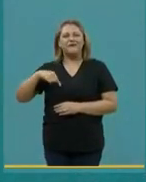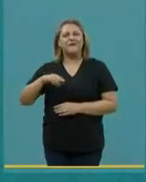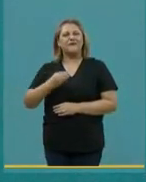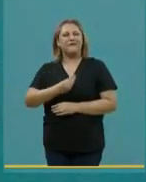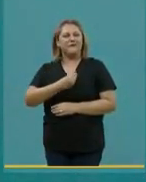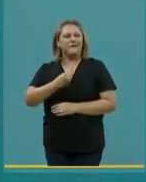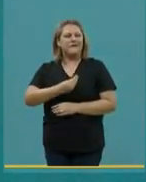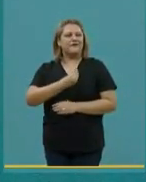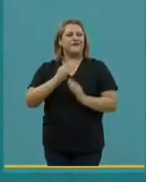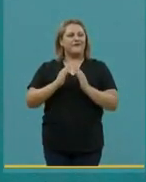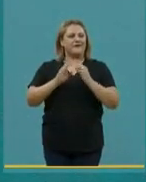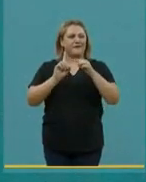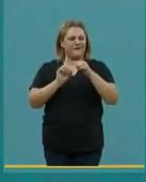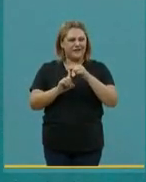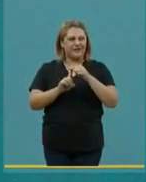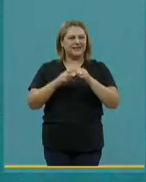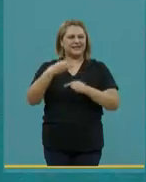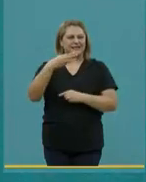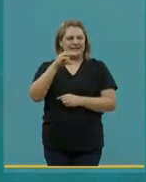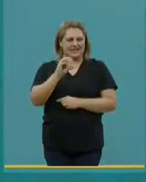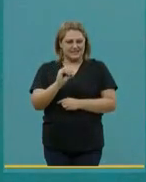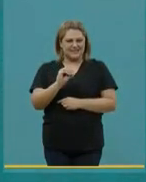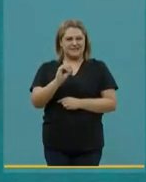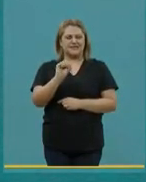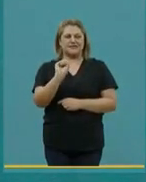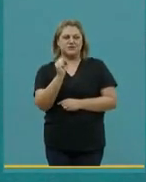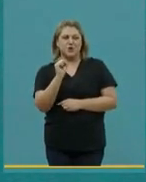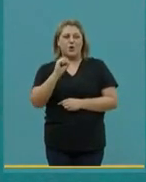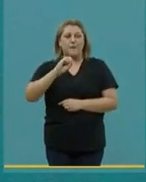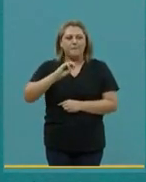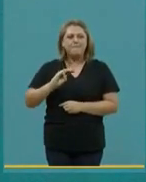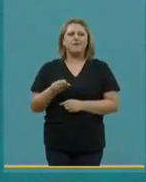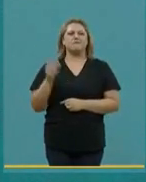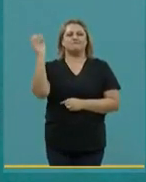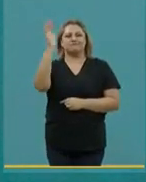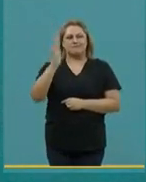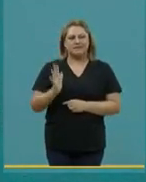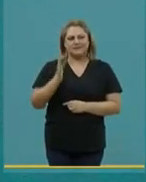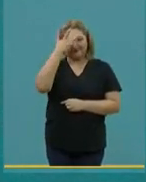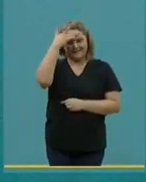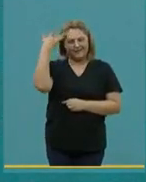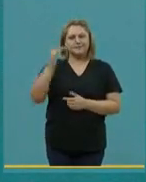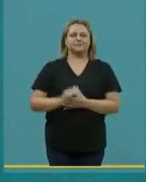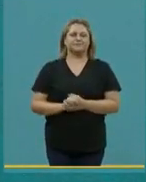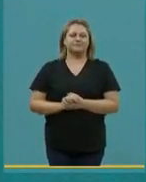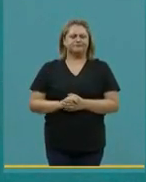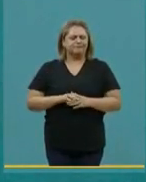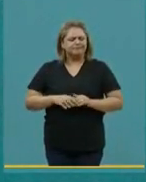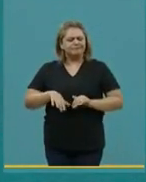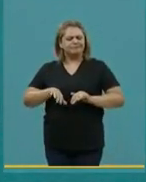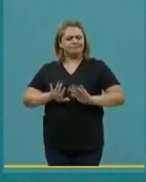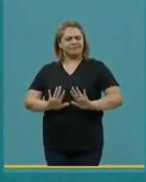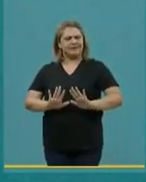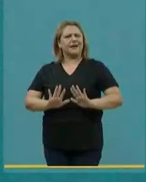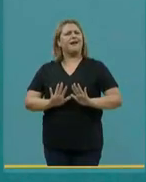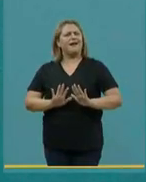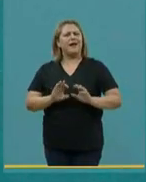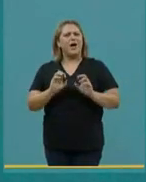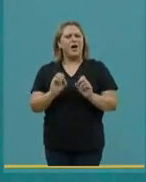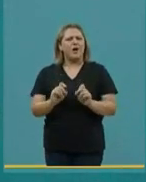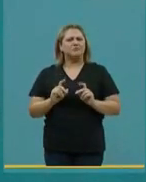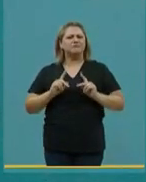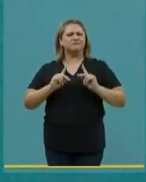questão a agricultura familiar eo agronegócio garantem trabalho e renda para milhares de